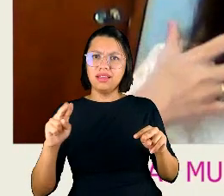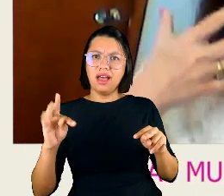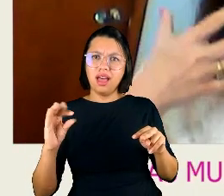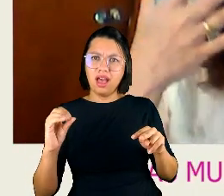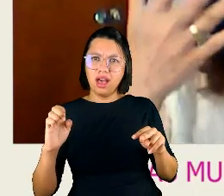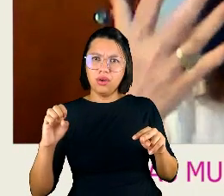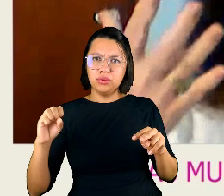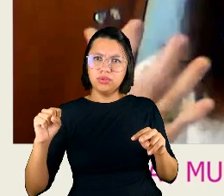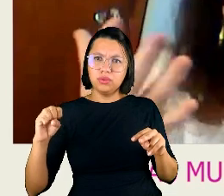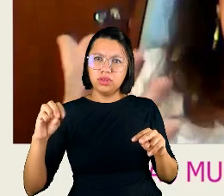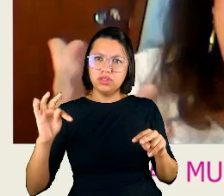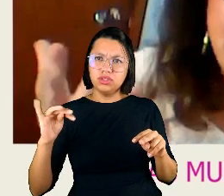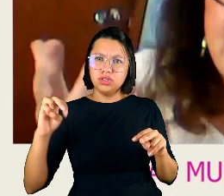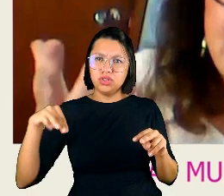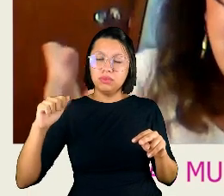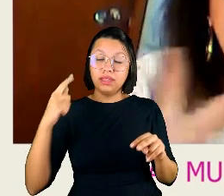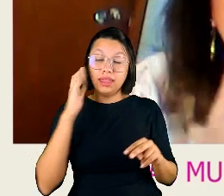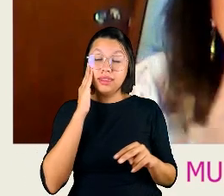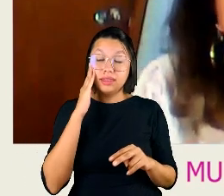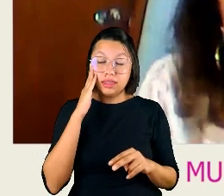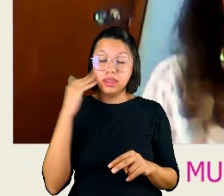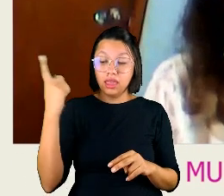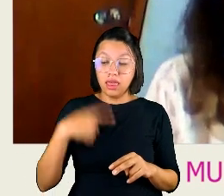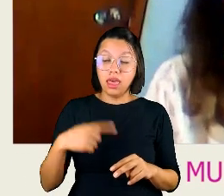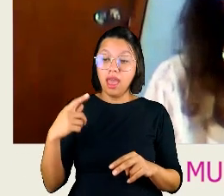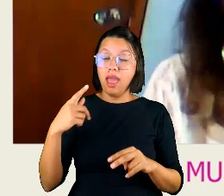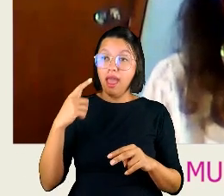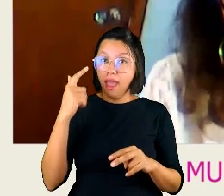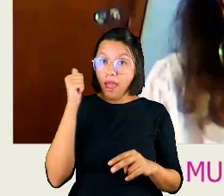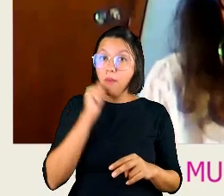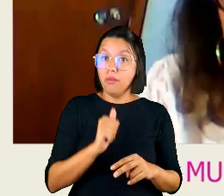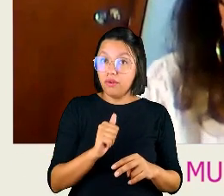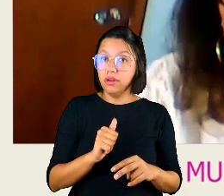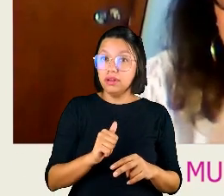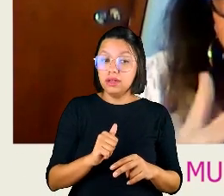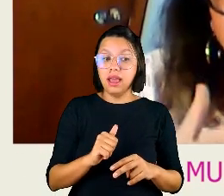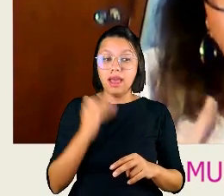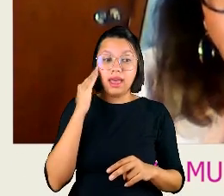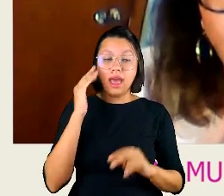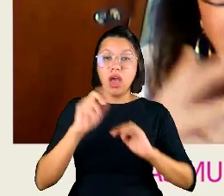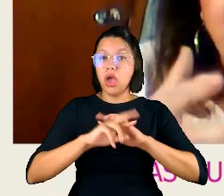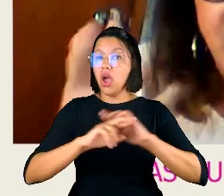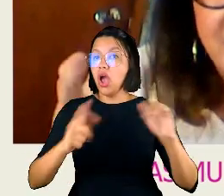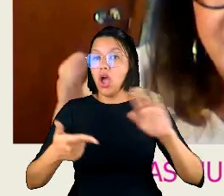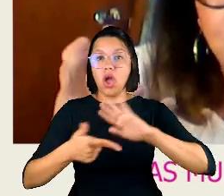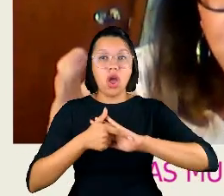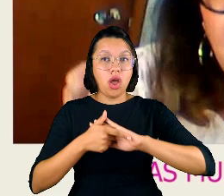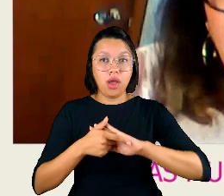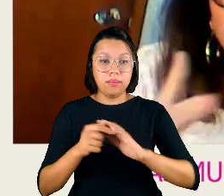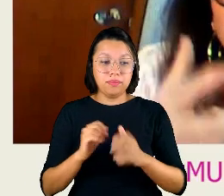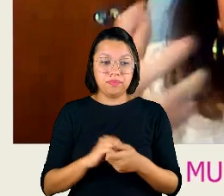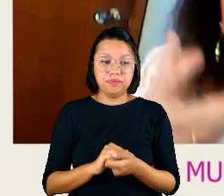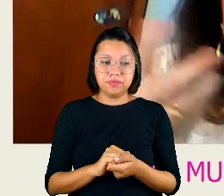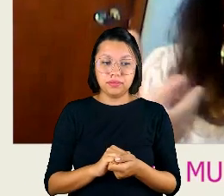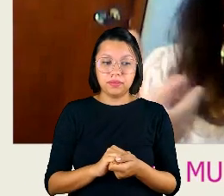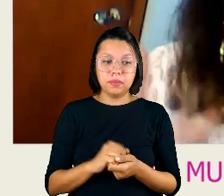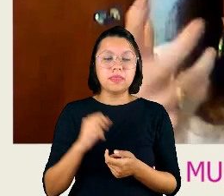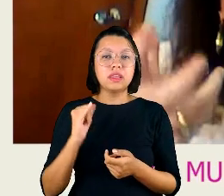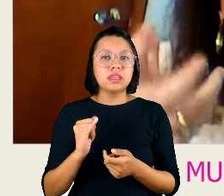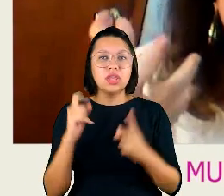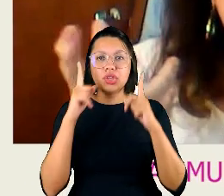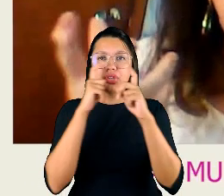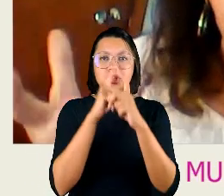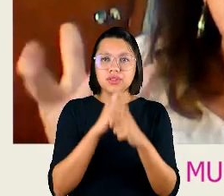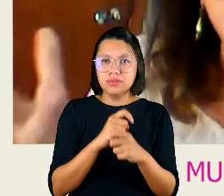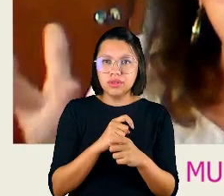dela exercer os diferentes papéis. E se os diferentes papéis são complicados, quando existem